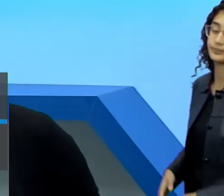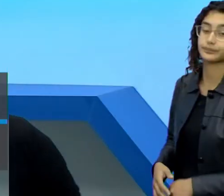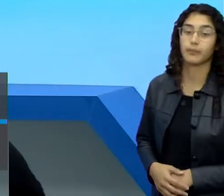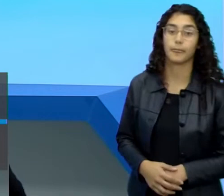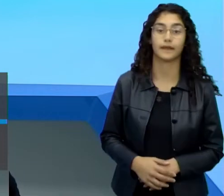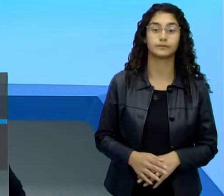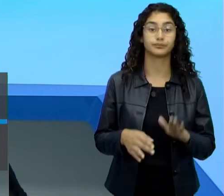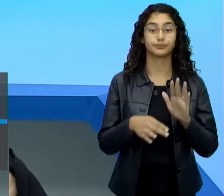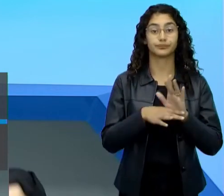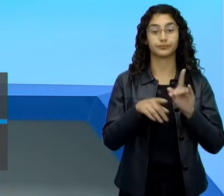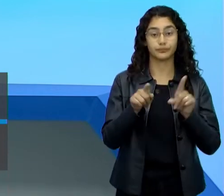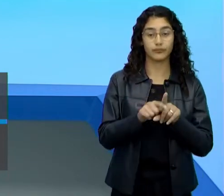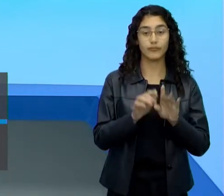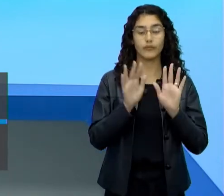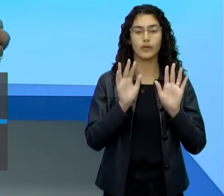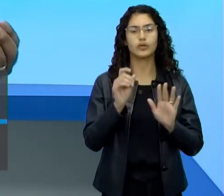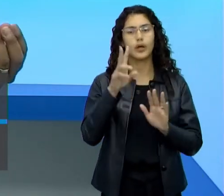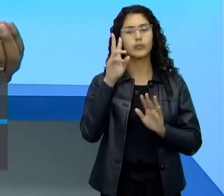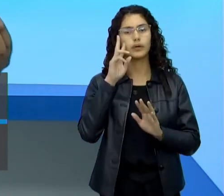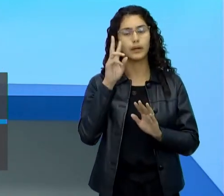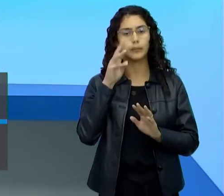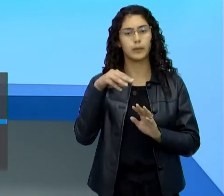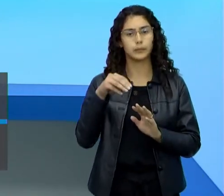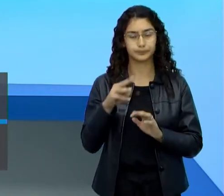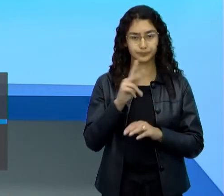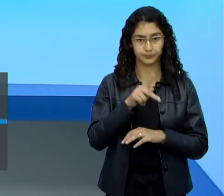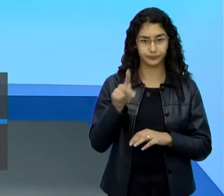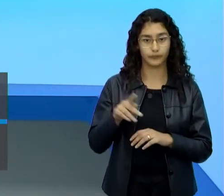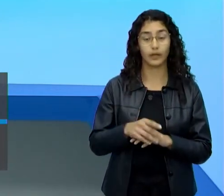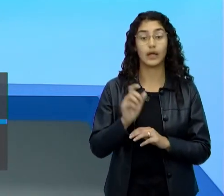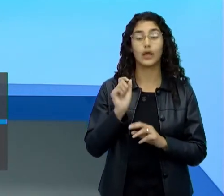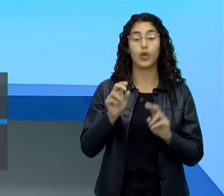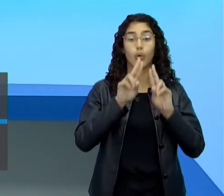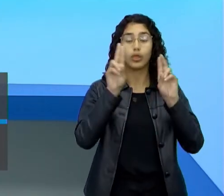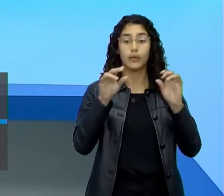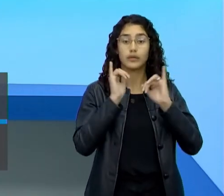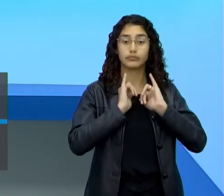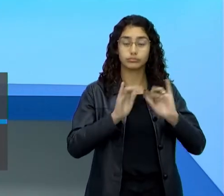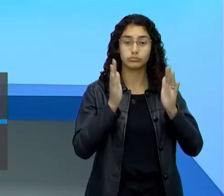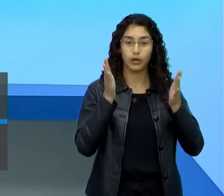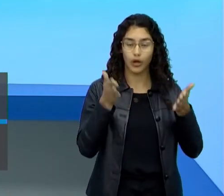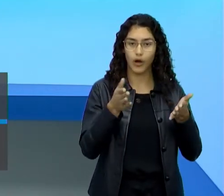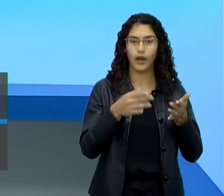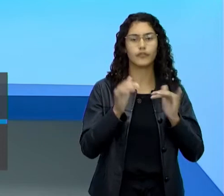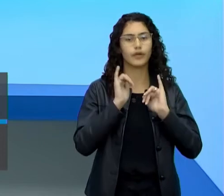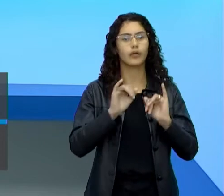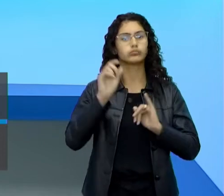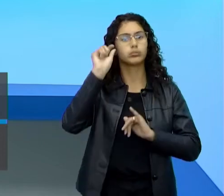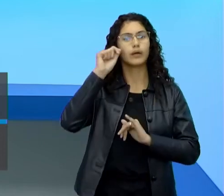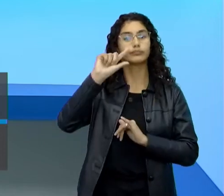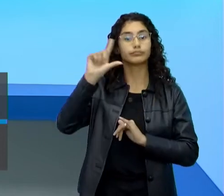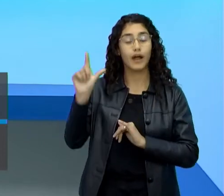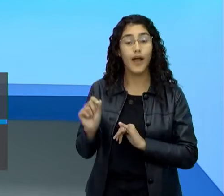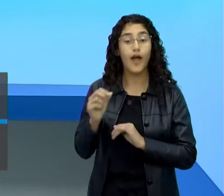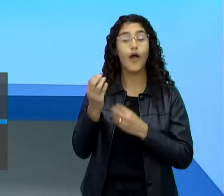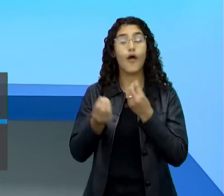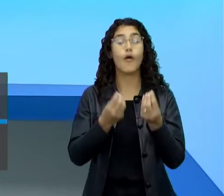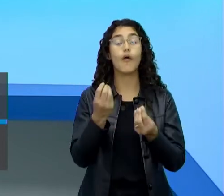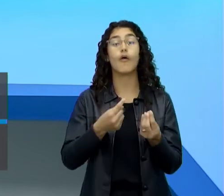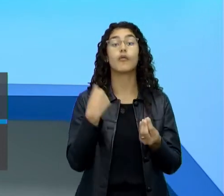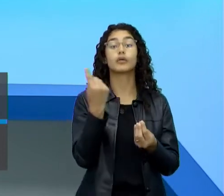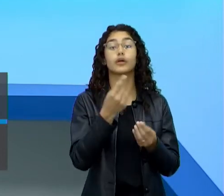é bom demais. Mas deixa eu, só para lembrar, Mauro, que esse assunto que você falou agora de falar da África, de como a